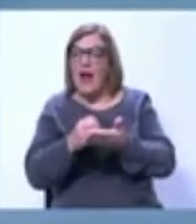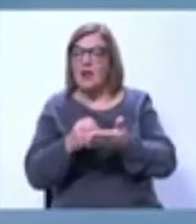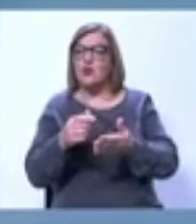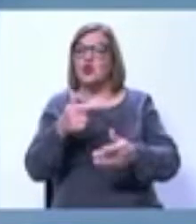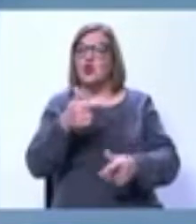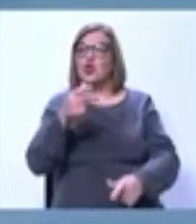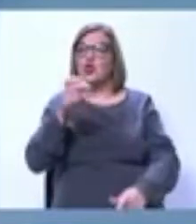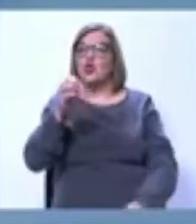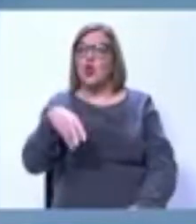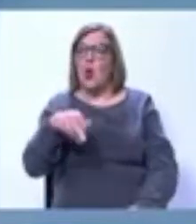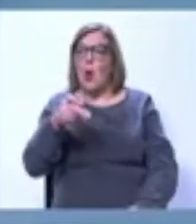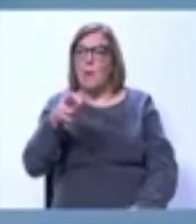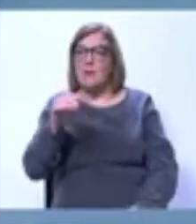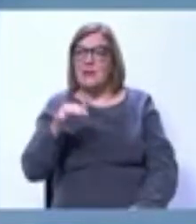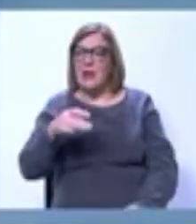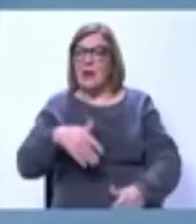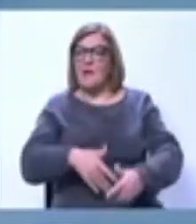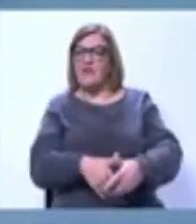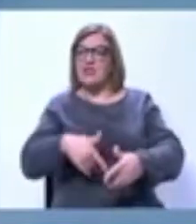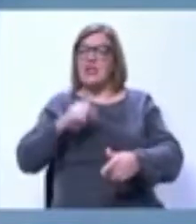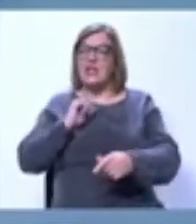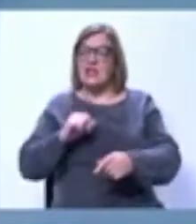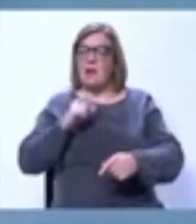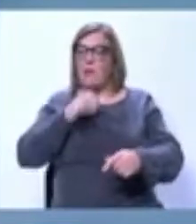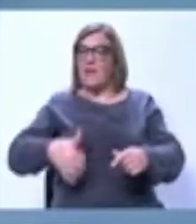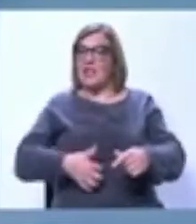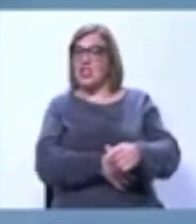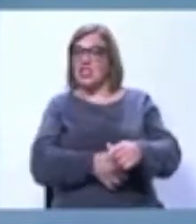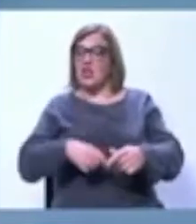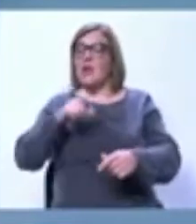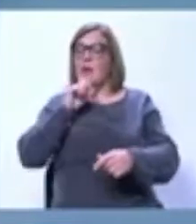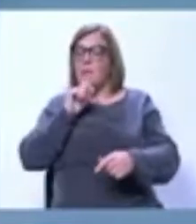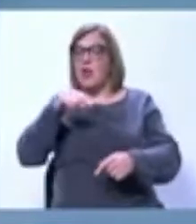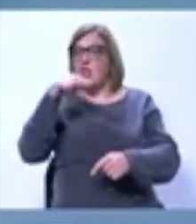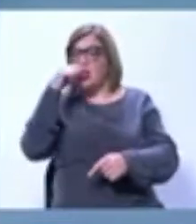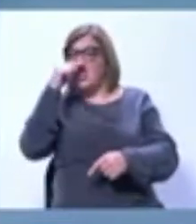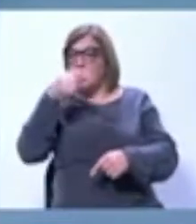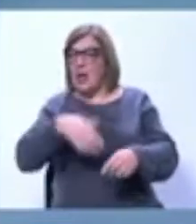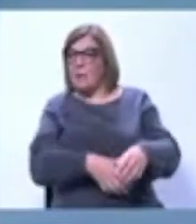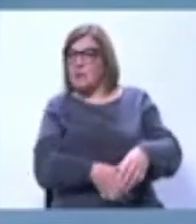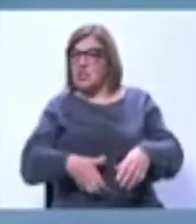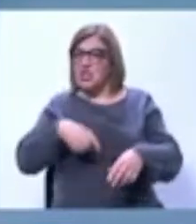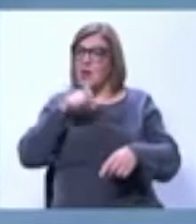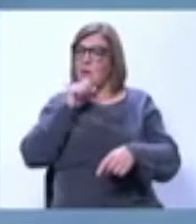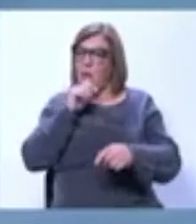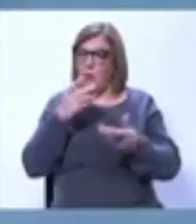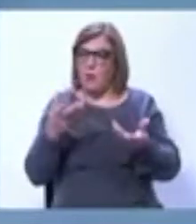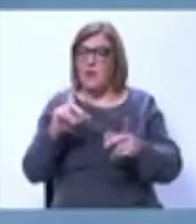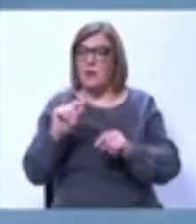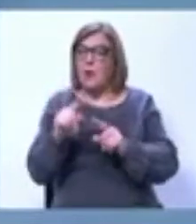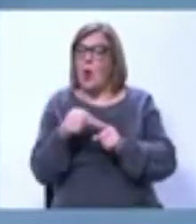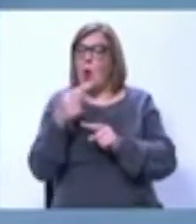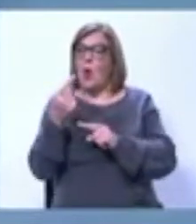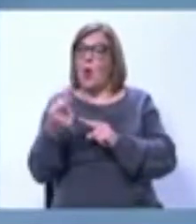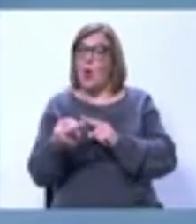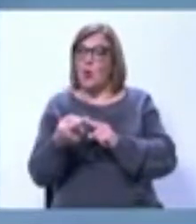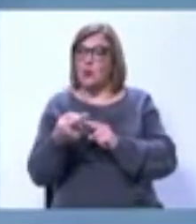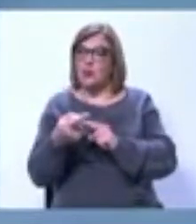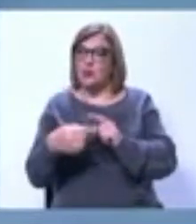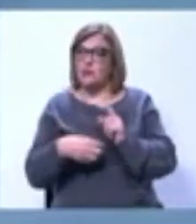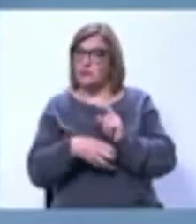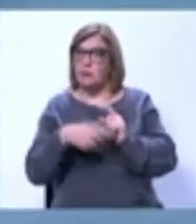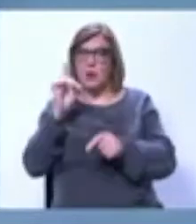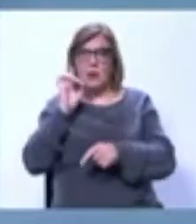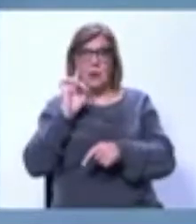trompas Mas pode atingir e o intestino pode atingir a bexiga pode atingir outros órgãos